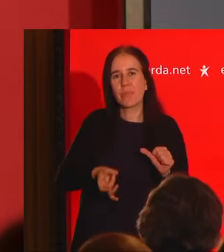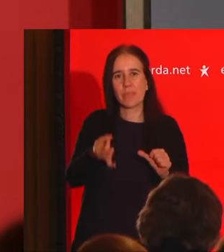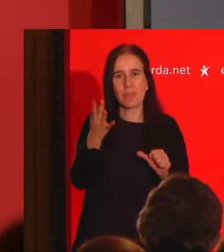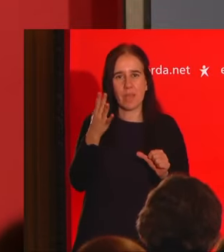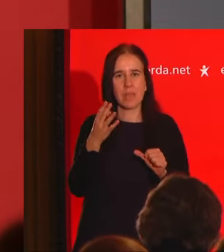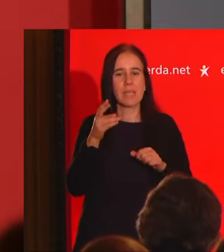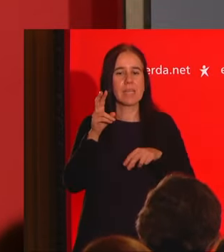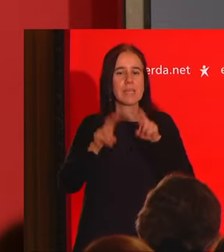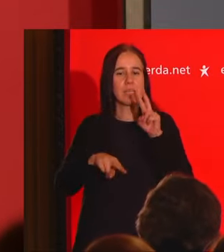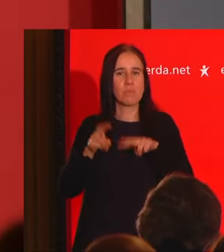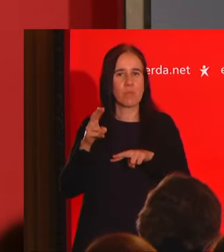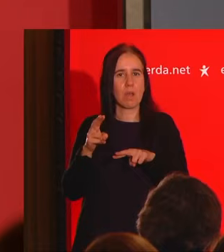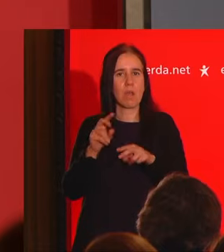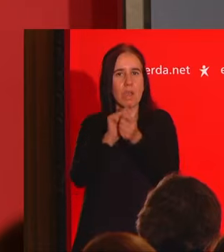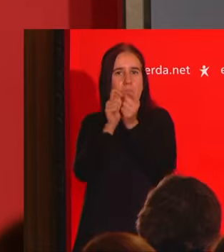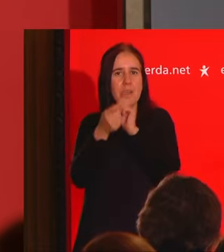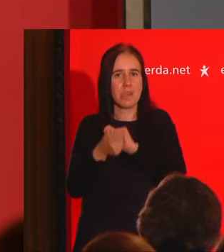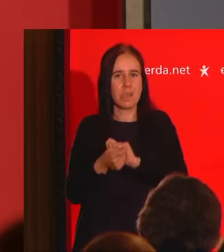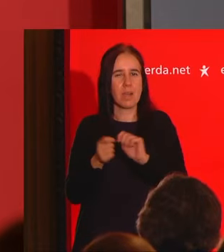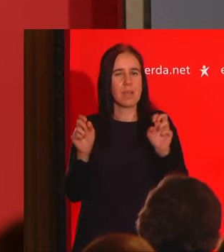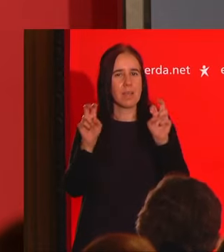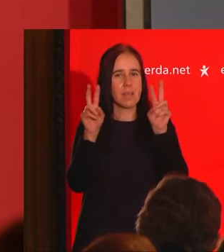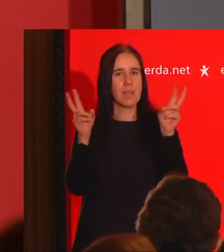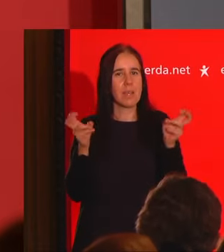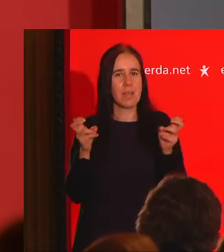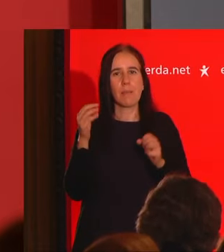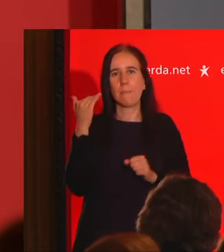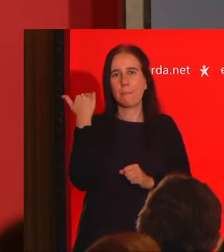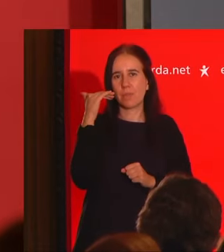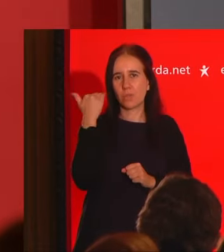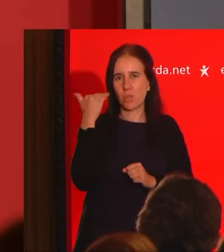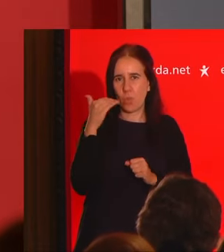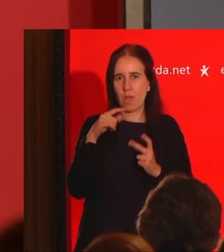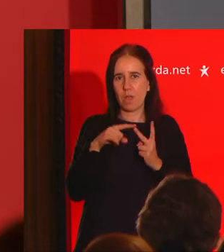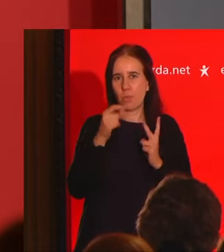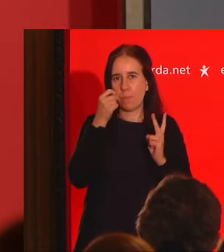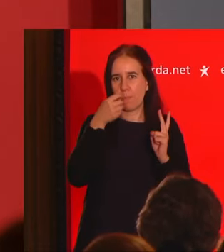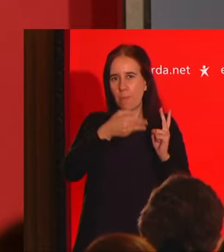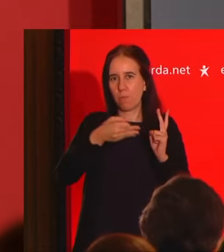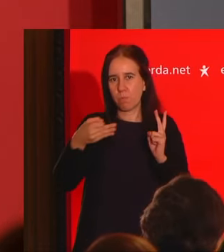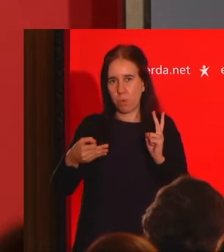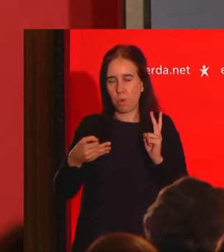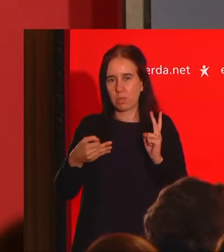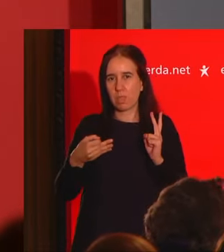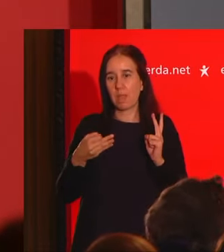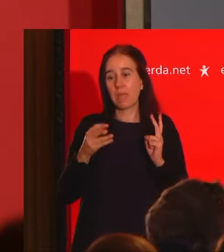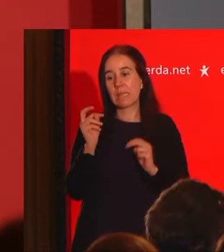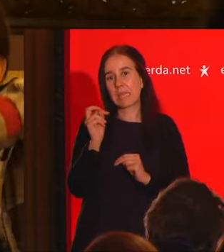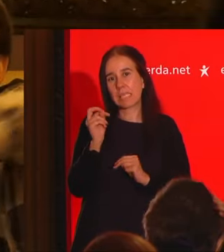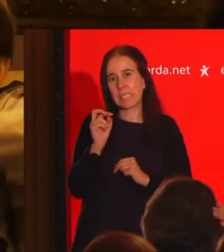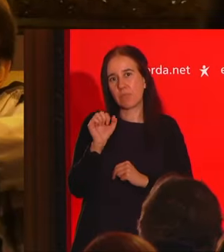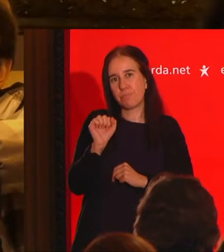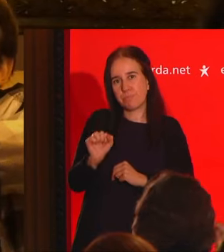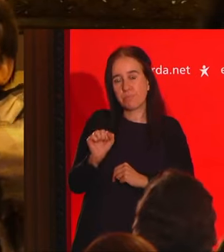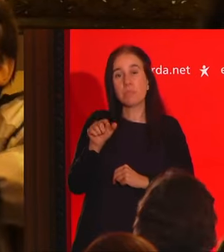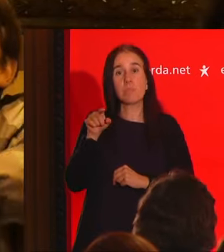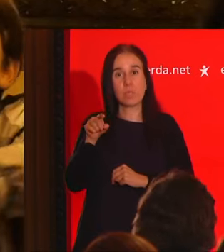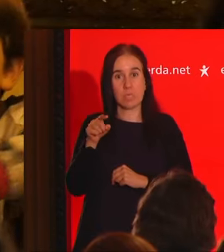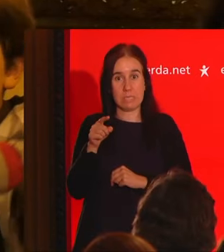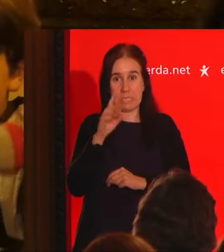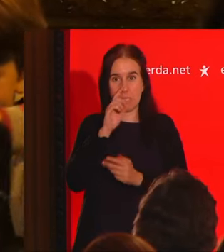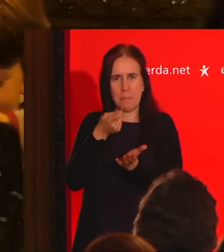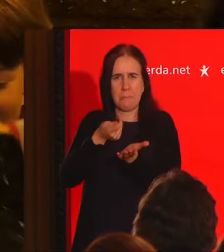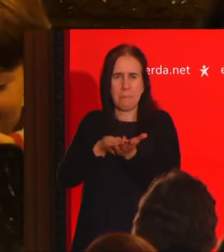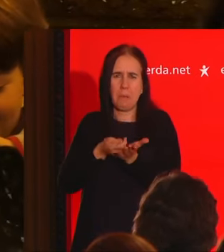regularização tributária, na versão Passos Coelho e Paulo Portas, a terceira versão, em que, mediante o pagamento